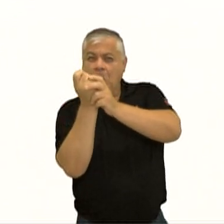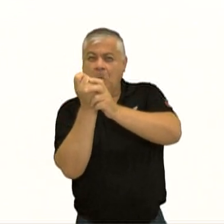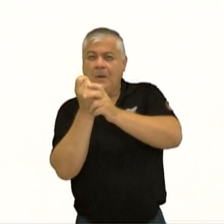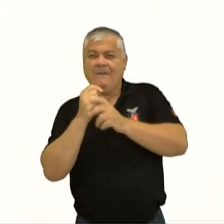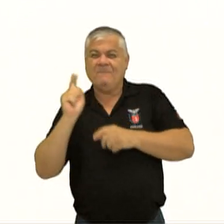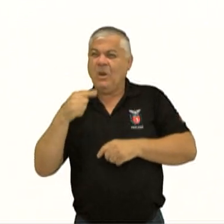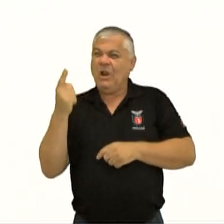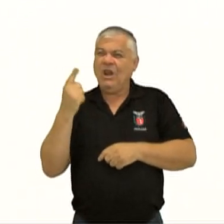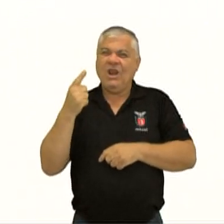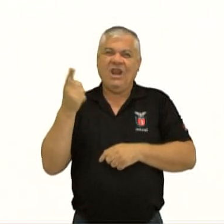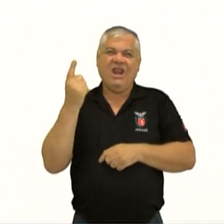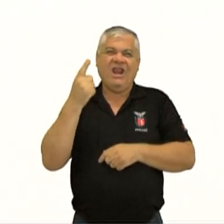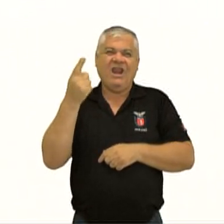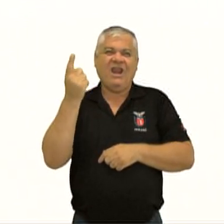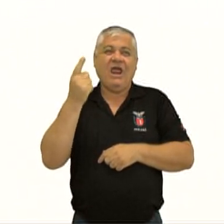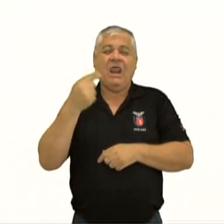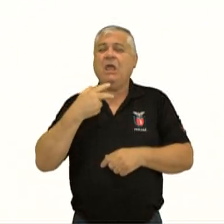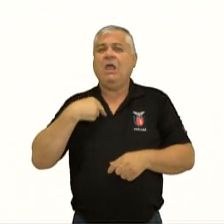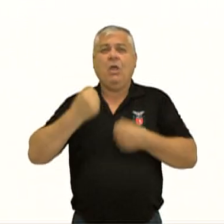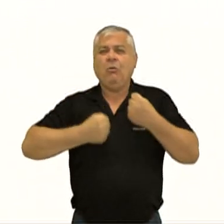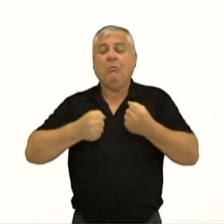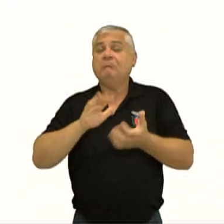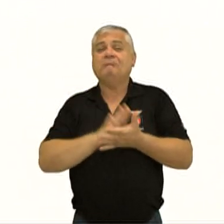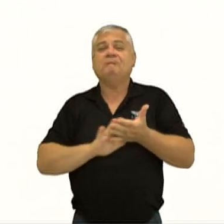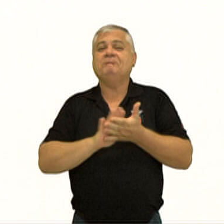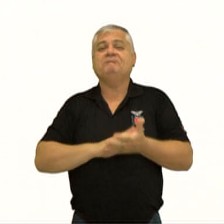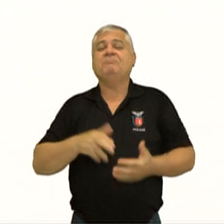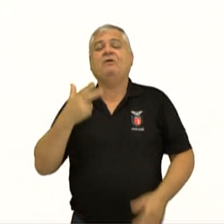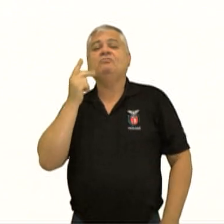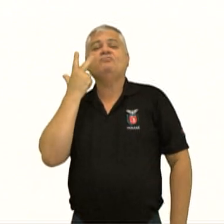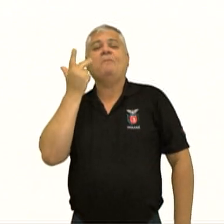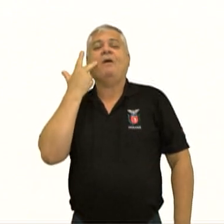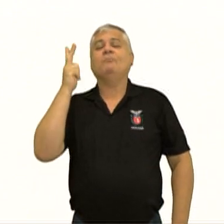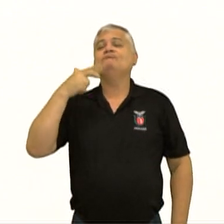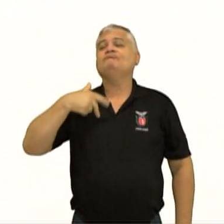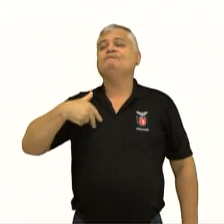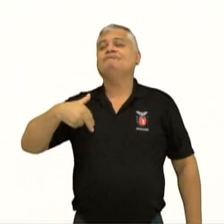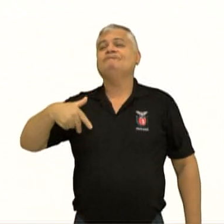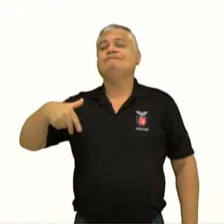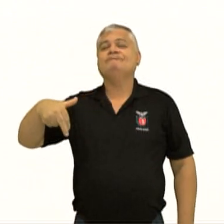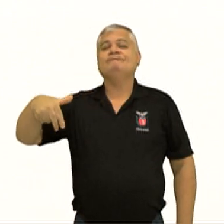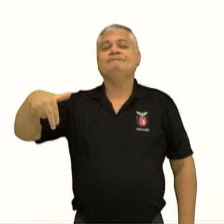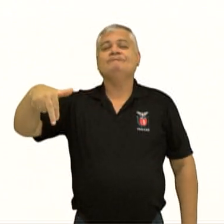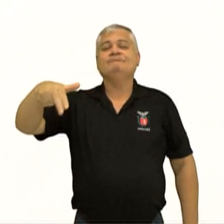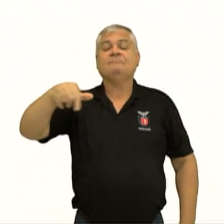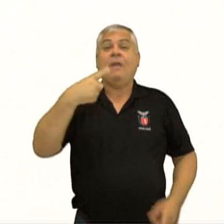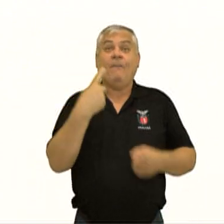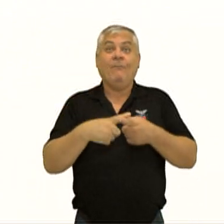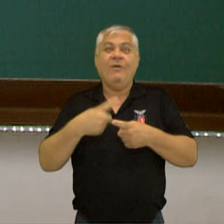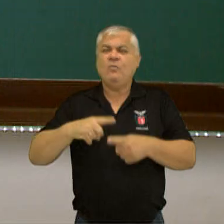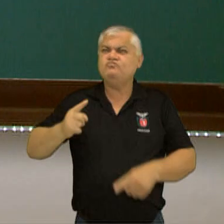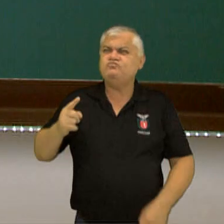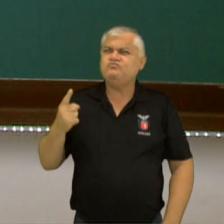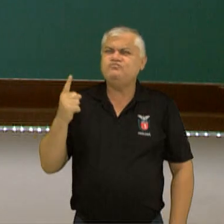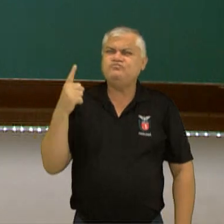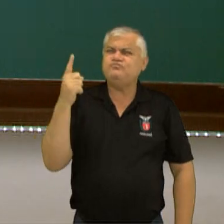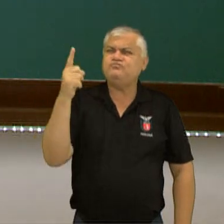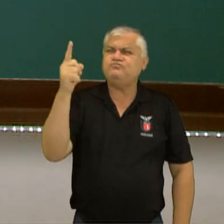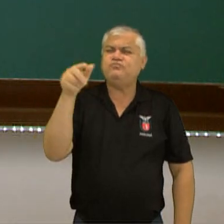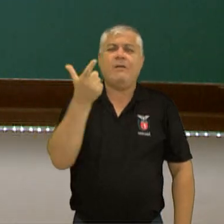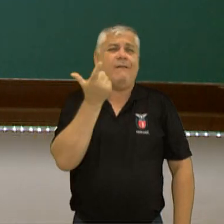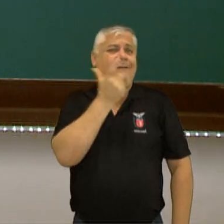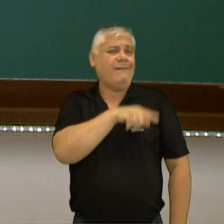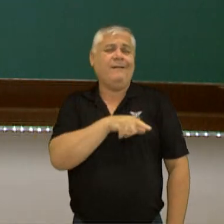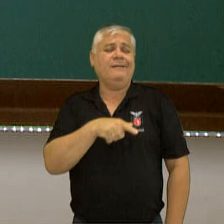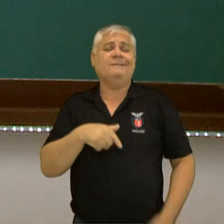fora. Ó, ele nem corre, nem... Professor, por que ele bateu e saiu andando? Porque quando ela sai fora do espaço determinado, o ponto já é garantido, então ele